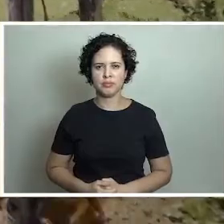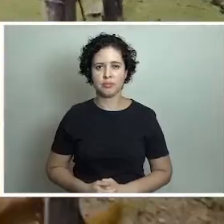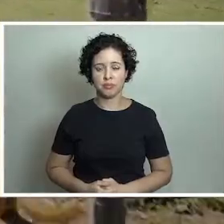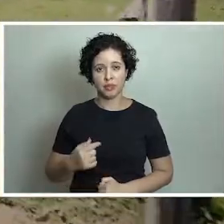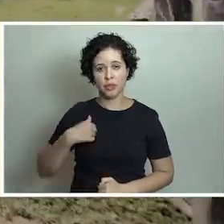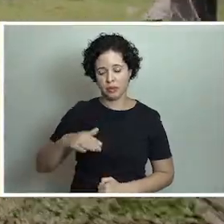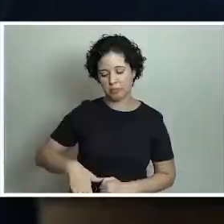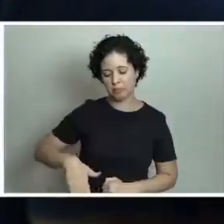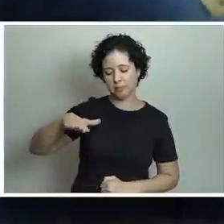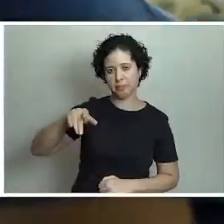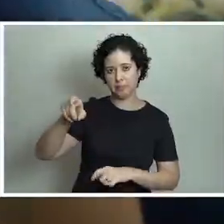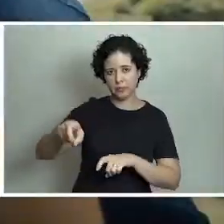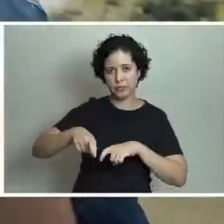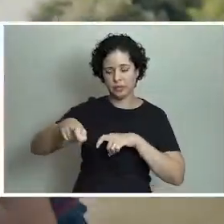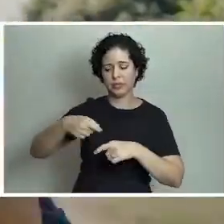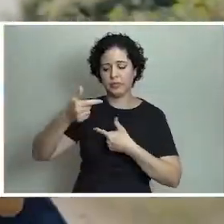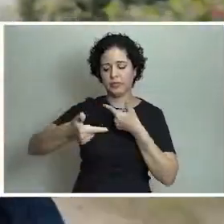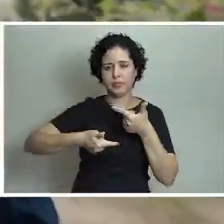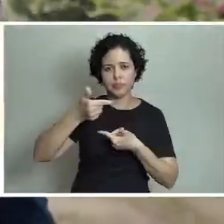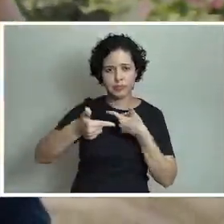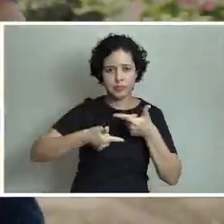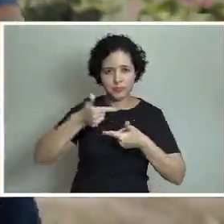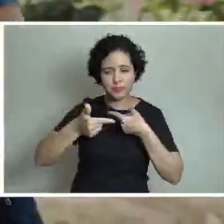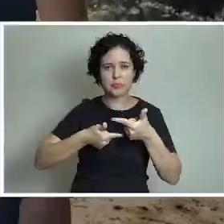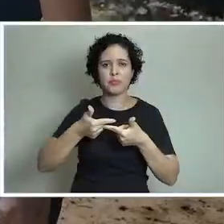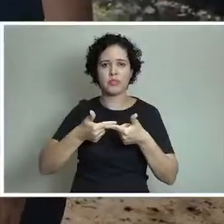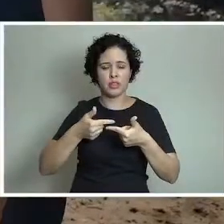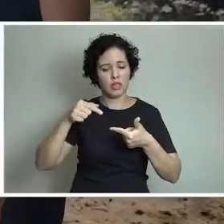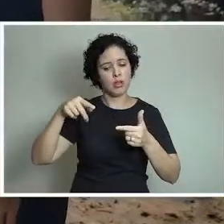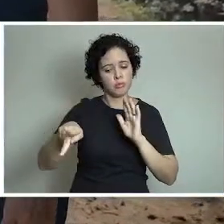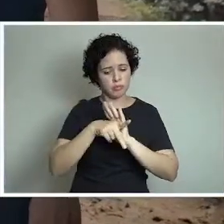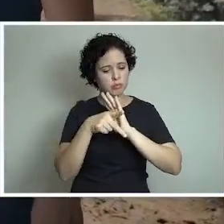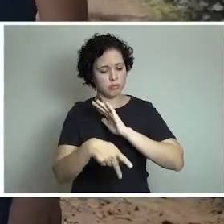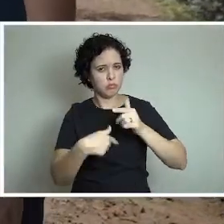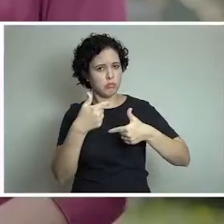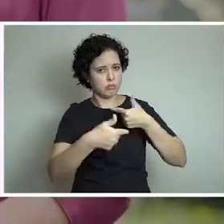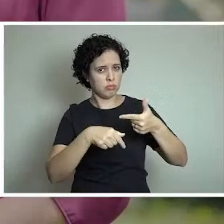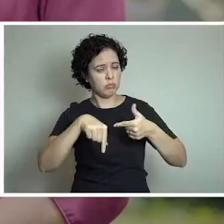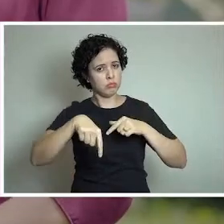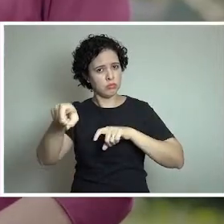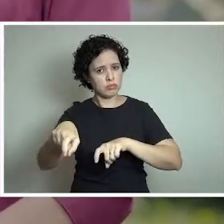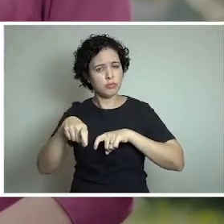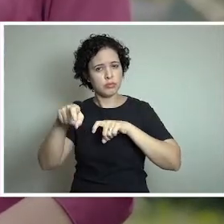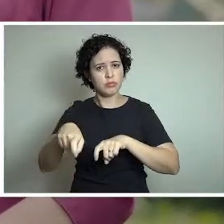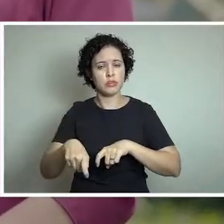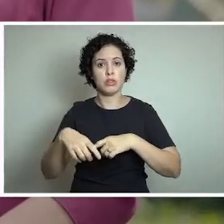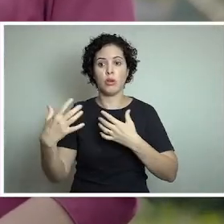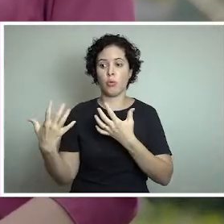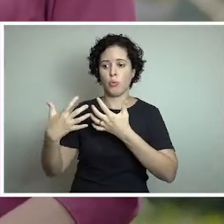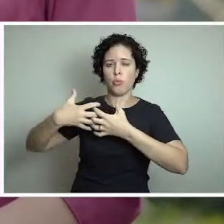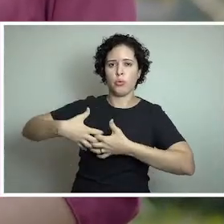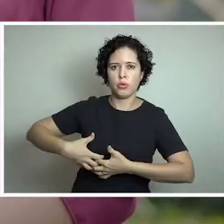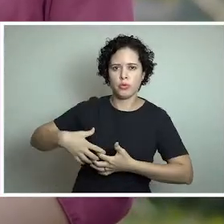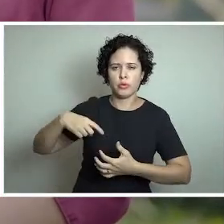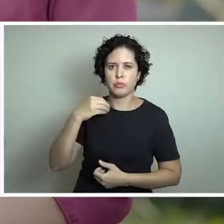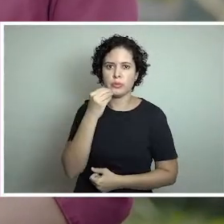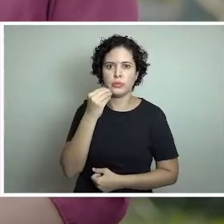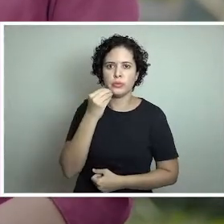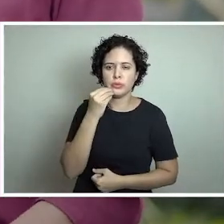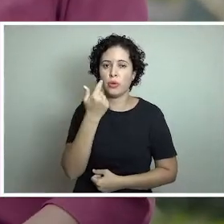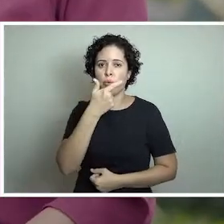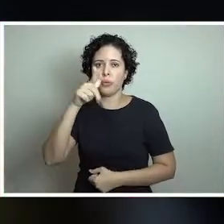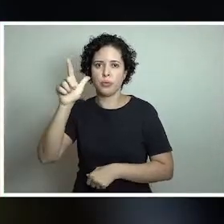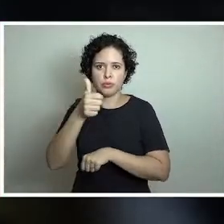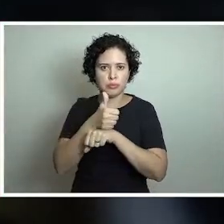Eu cresci no sítio e trabalhando nas atividades do sítio mesmo. E com o IFRO eu tive a oportunidade de ter uma